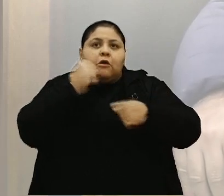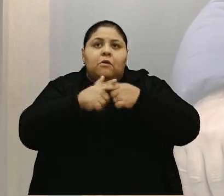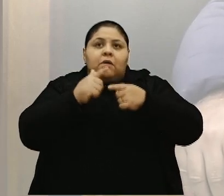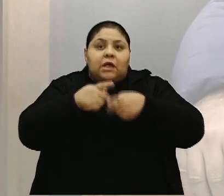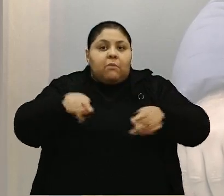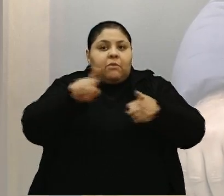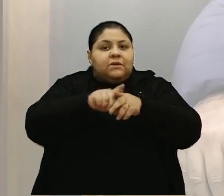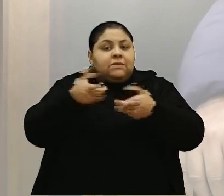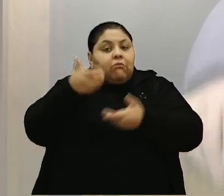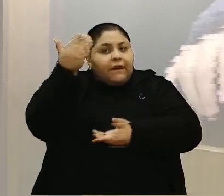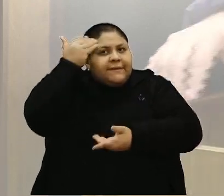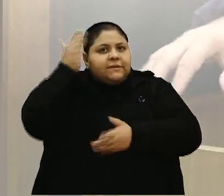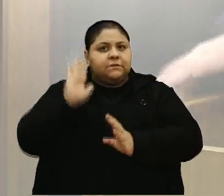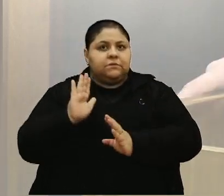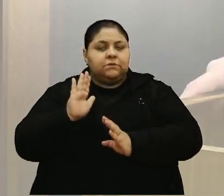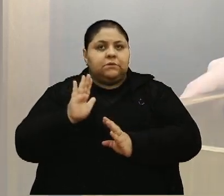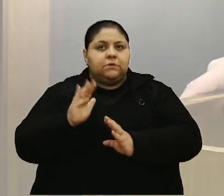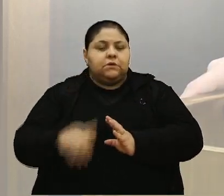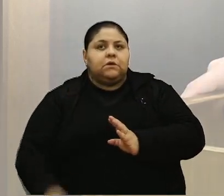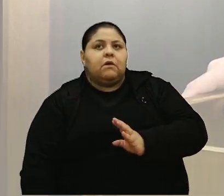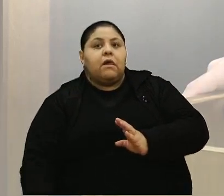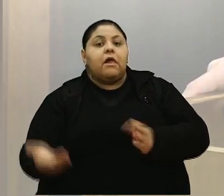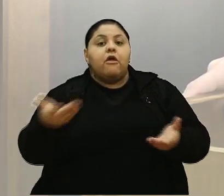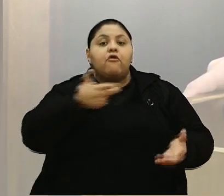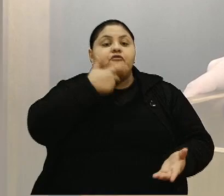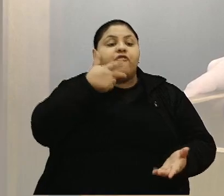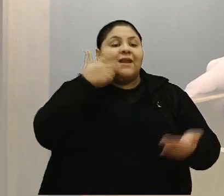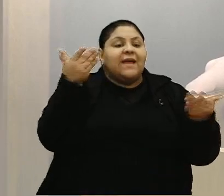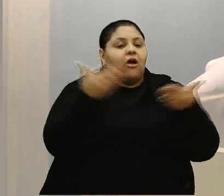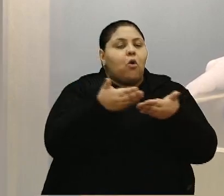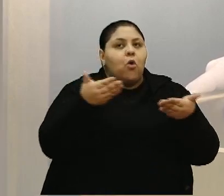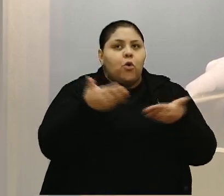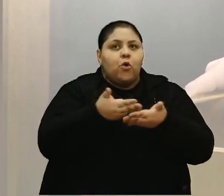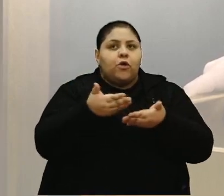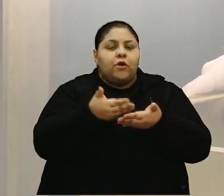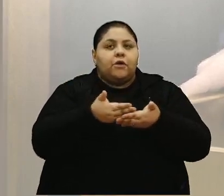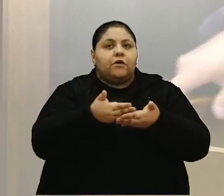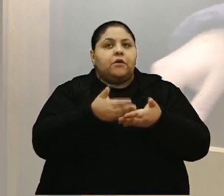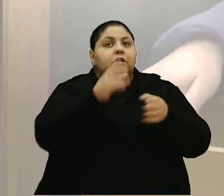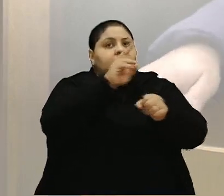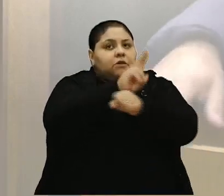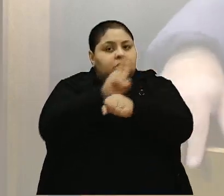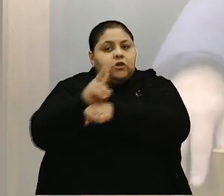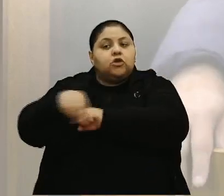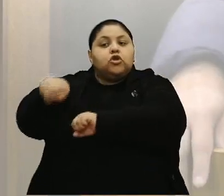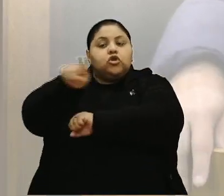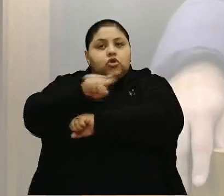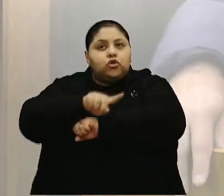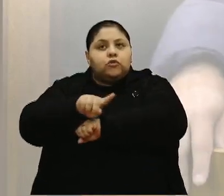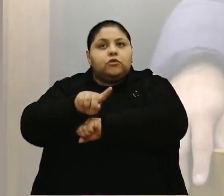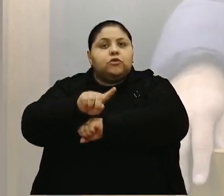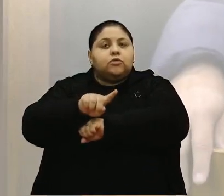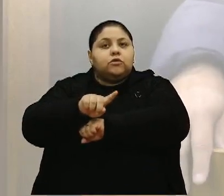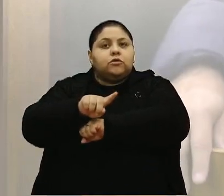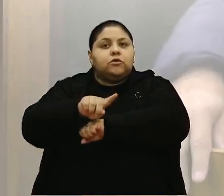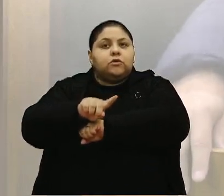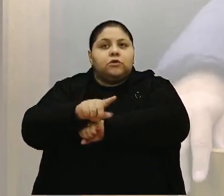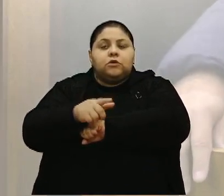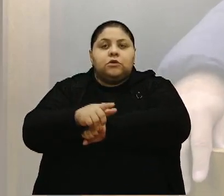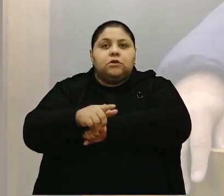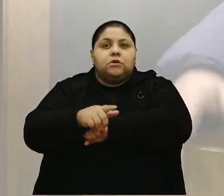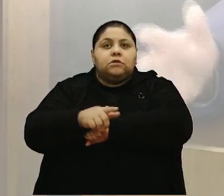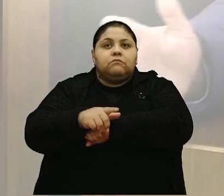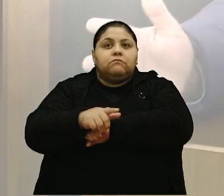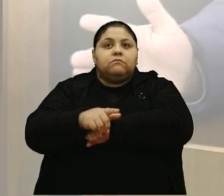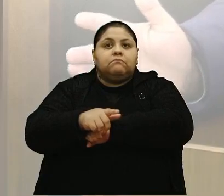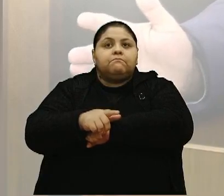saber. Eu acabei de dizer aqui na minha manifestação, as previsões são de que nós teremos chuvas como essa nos próximos